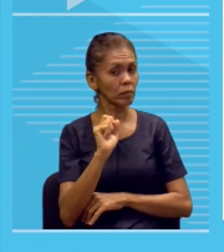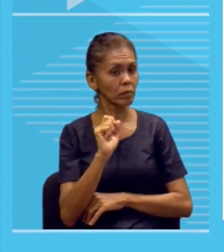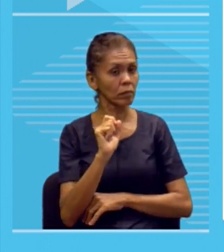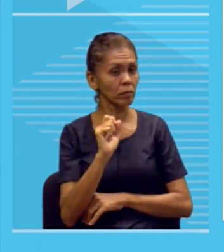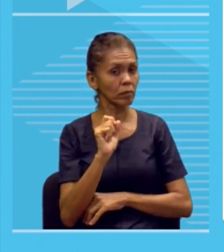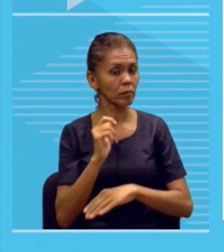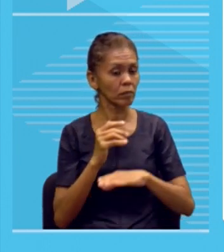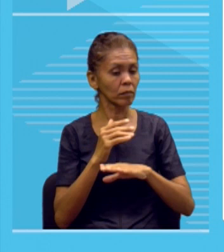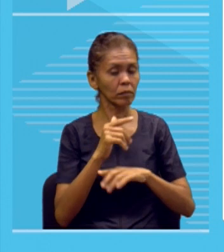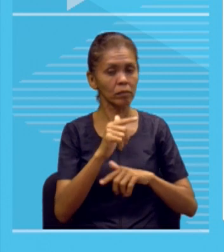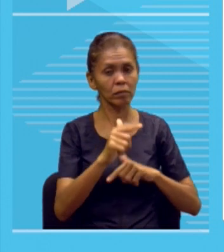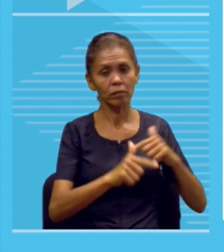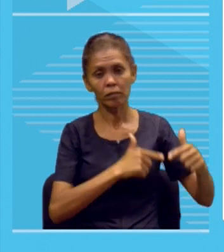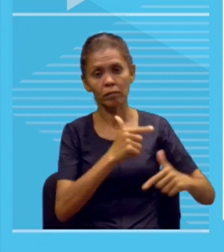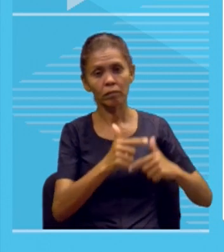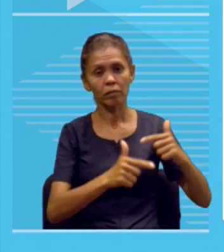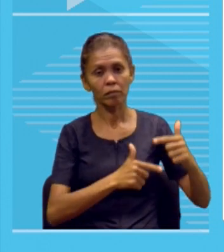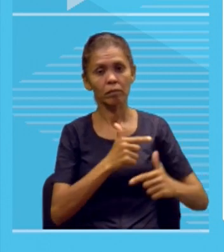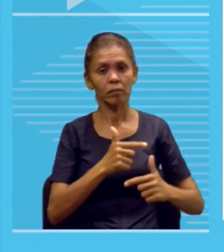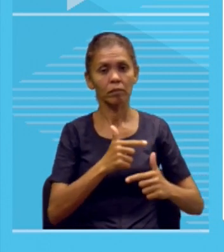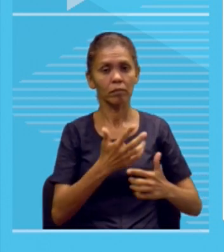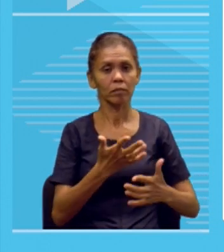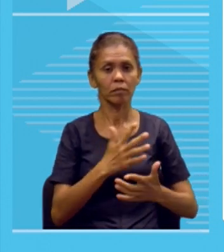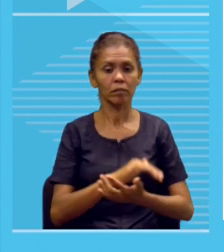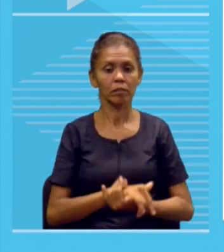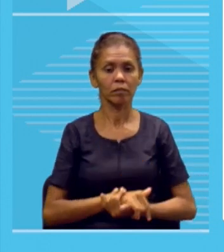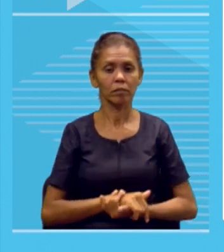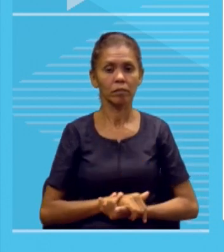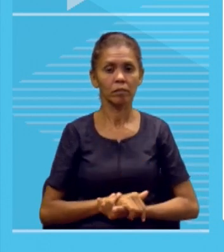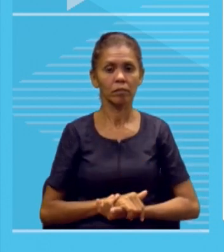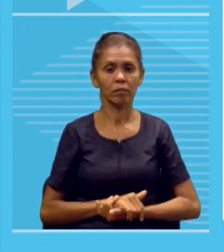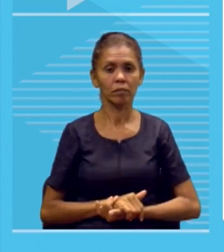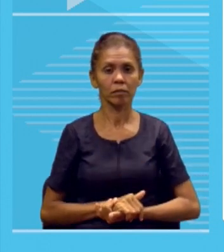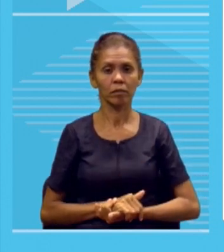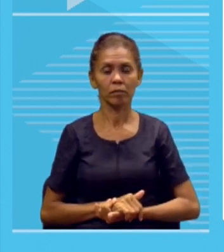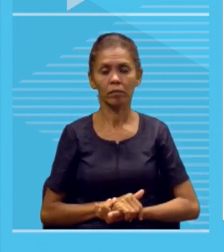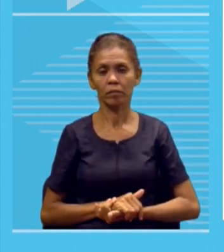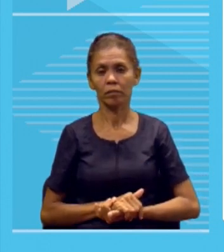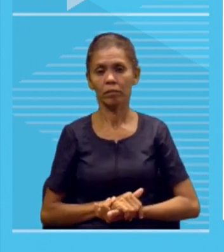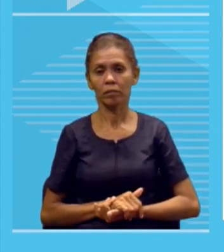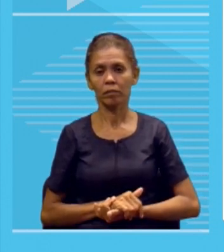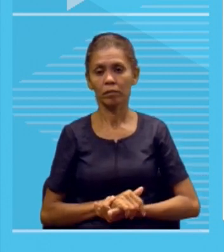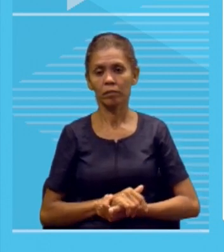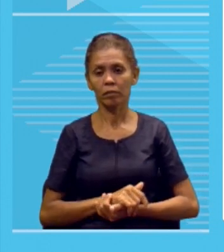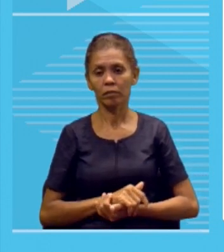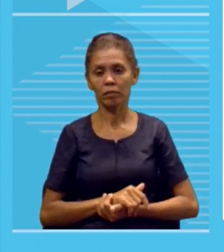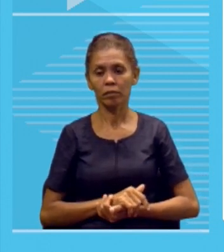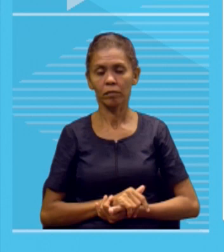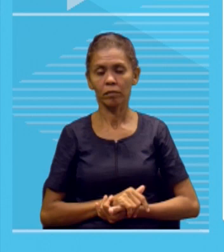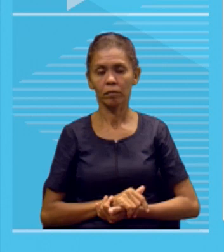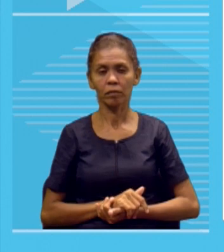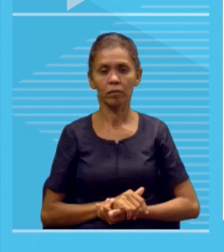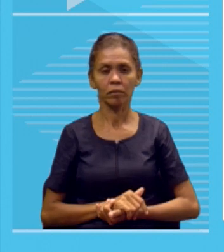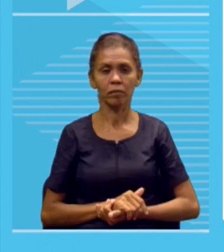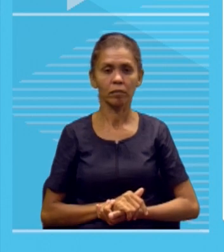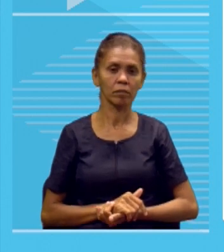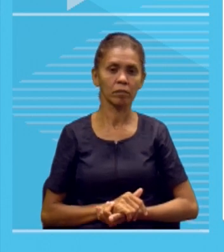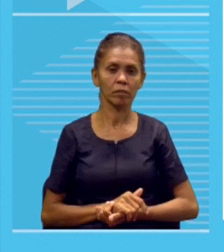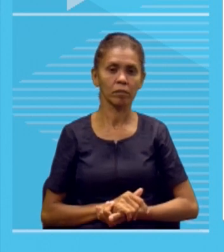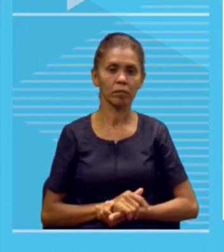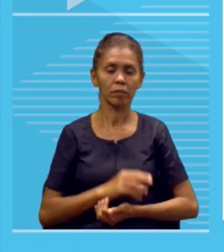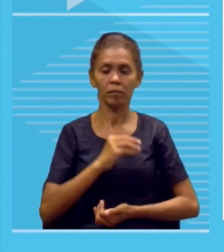se deslocando porque queriam melhores condições de emprego, queriam melhores condições para conseguir